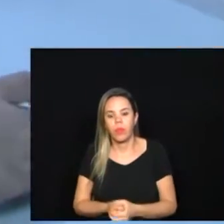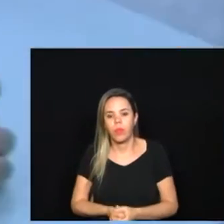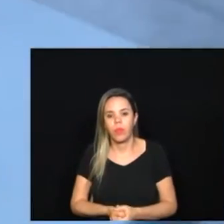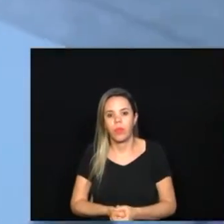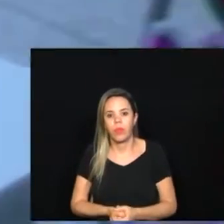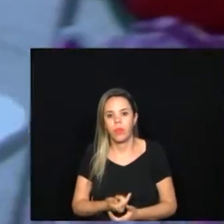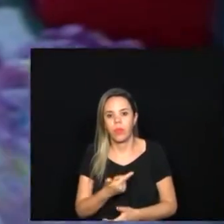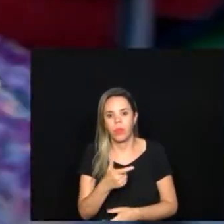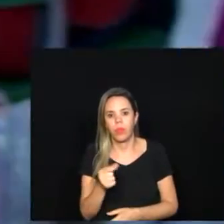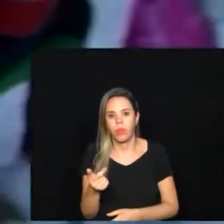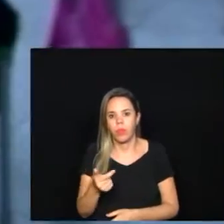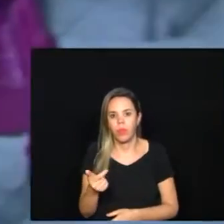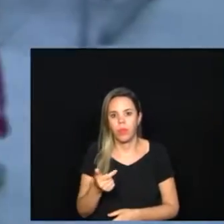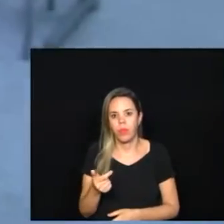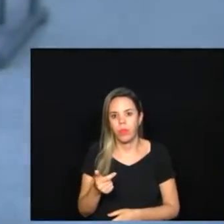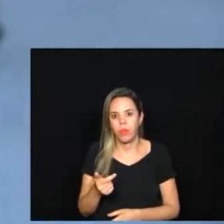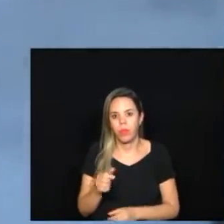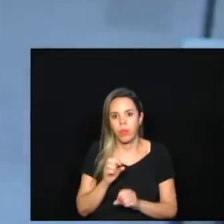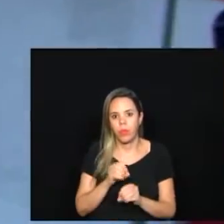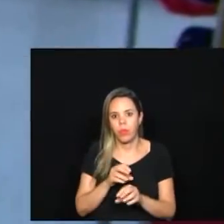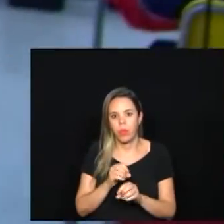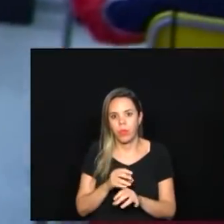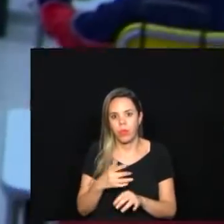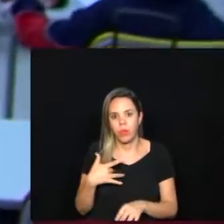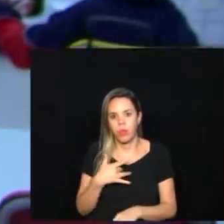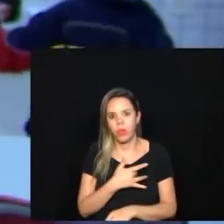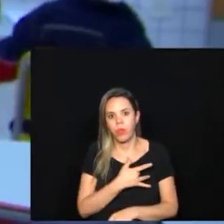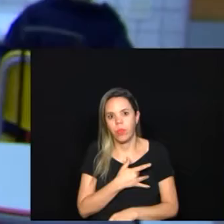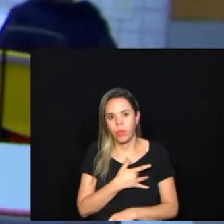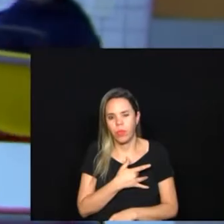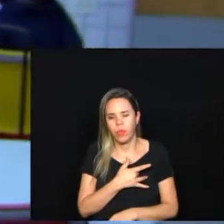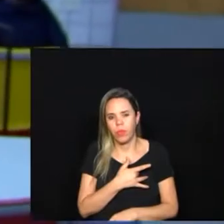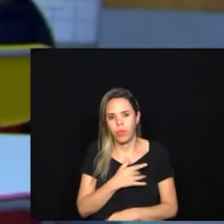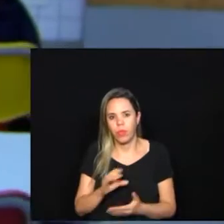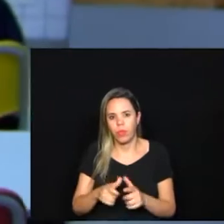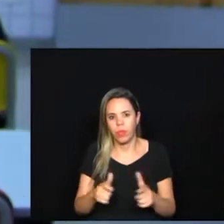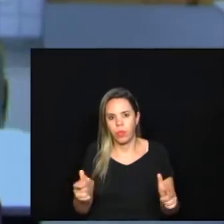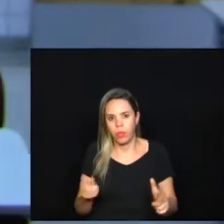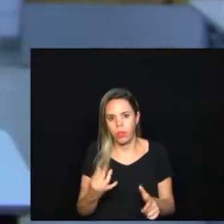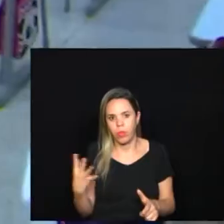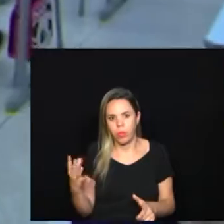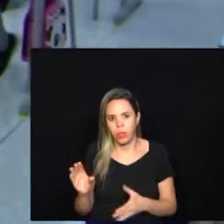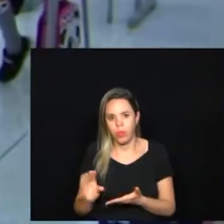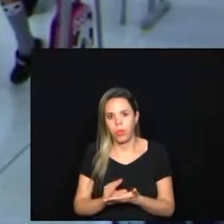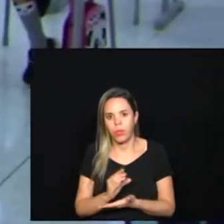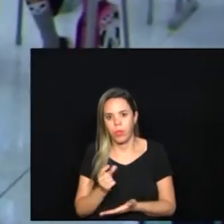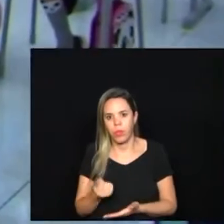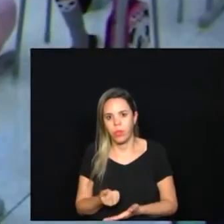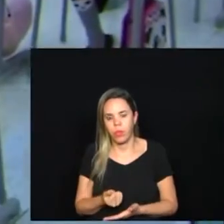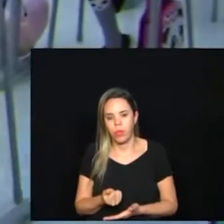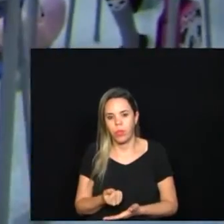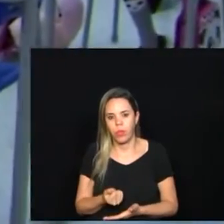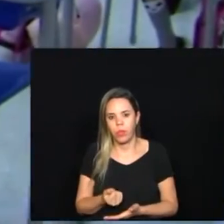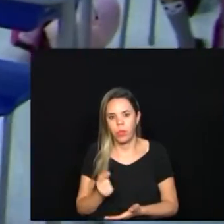Para 2022, a educação e a saúde ficarão com a maior parte do orçamento. A